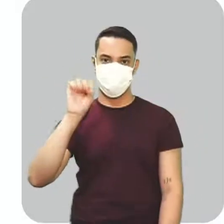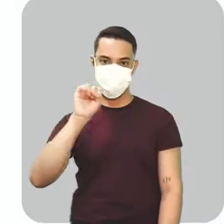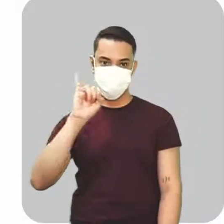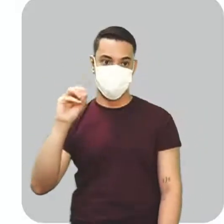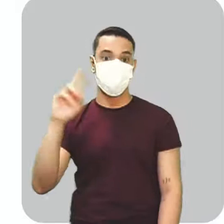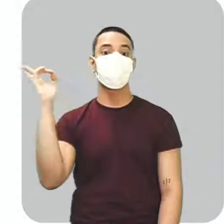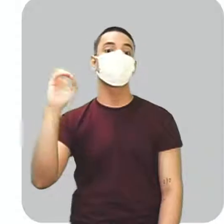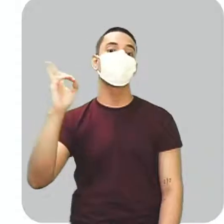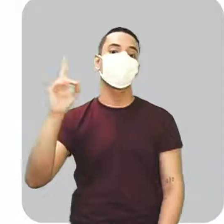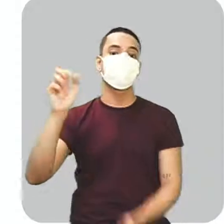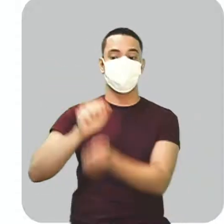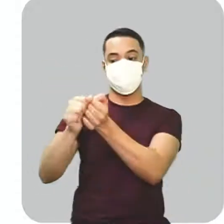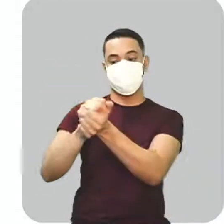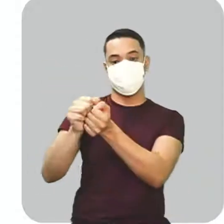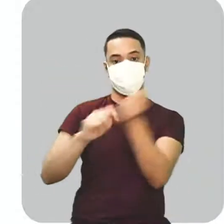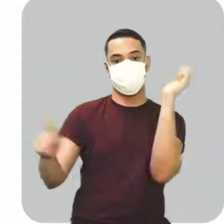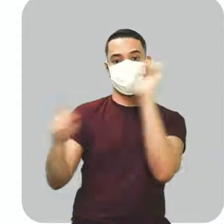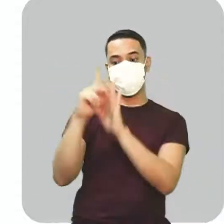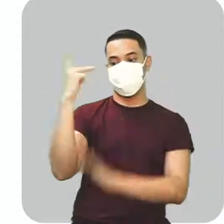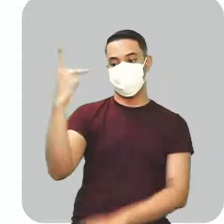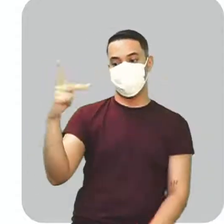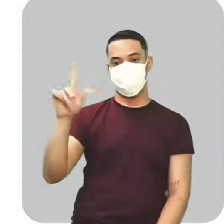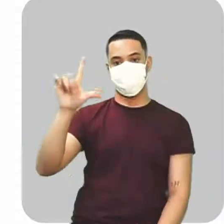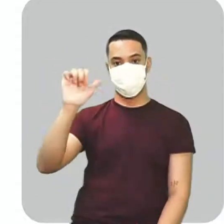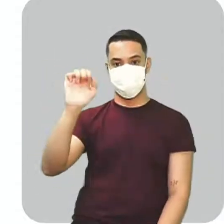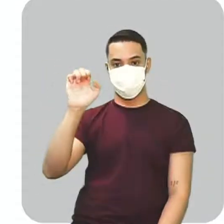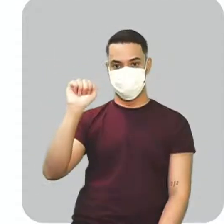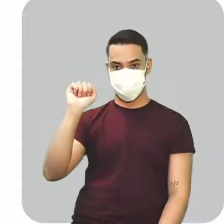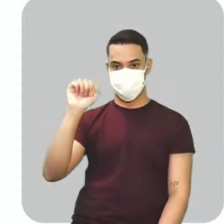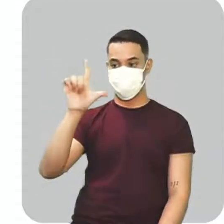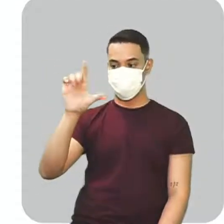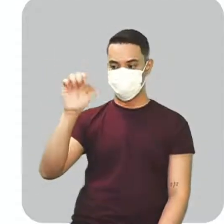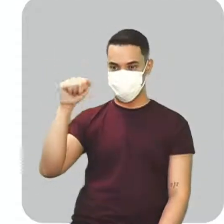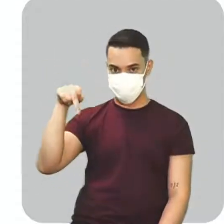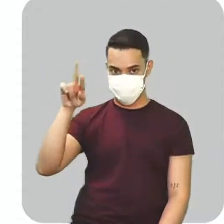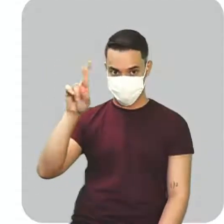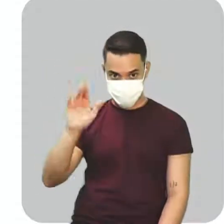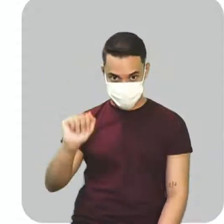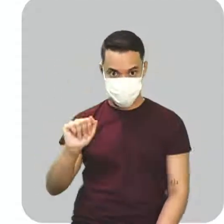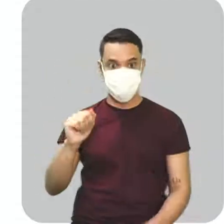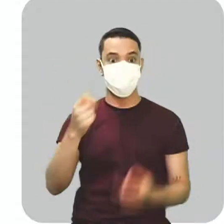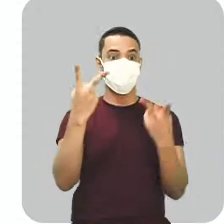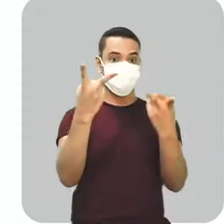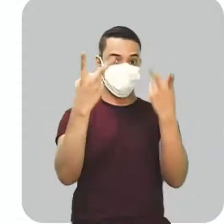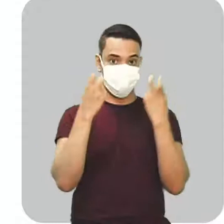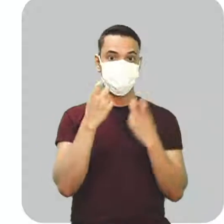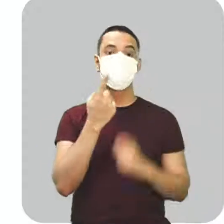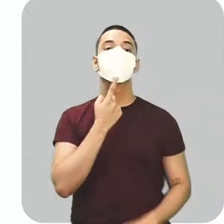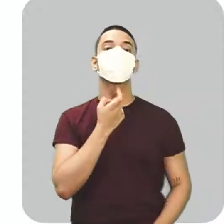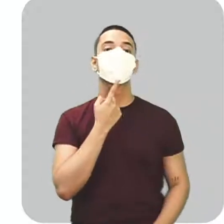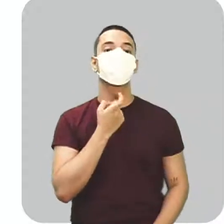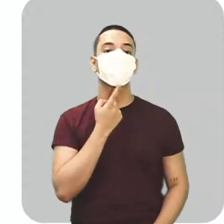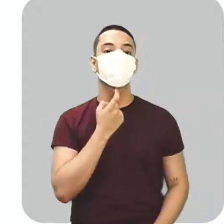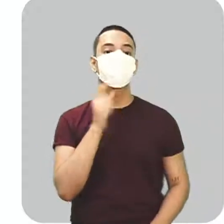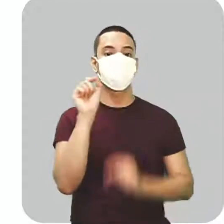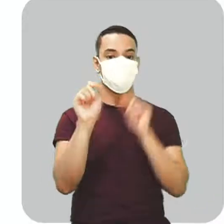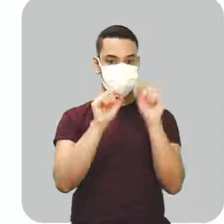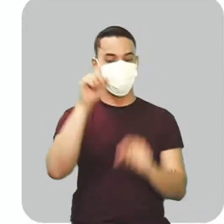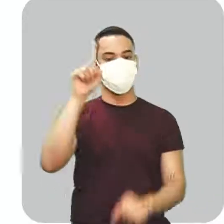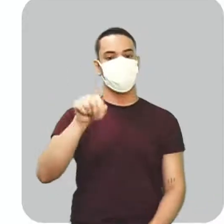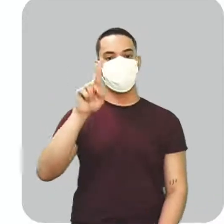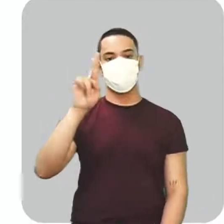a lavar, essa parte aí é uma subordinada adjetiva restritiva. Então, ó, foi